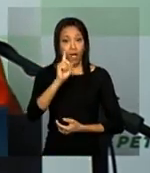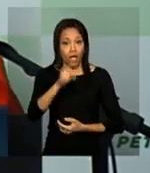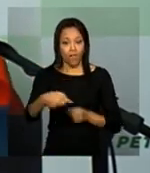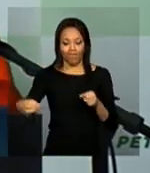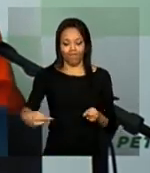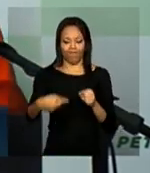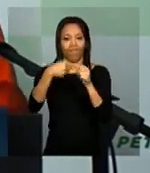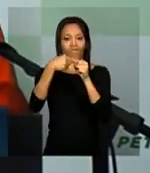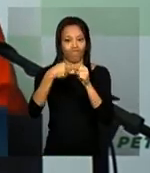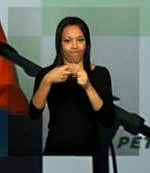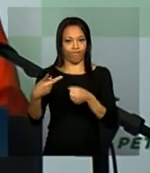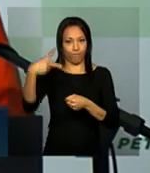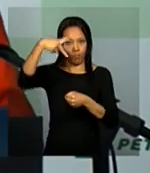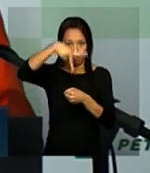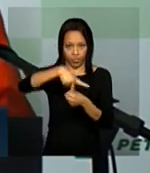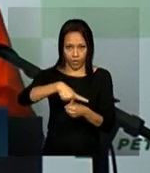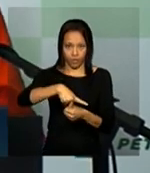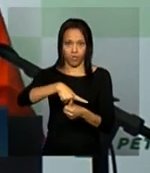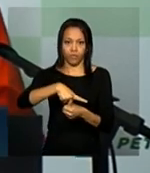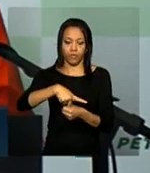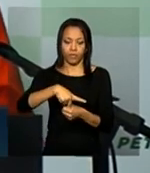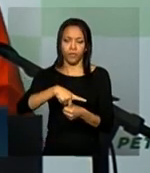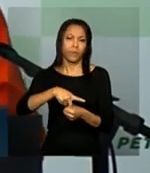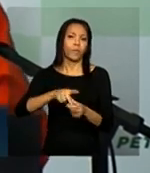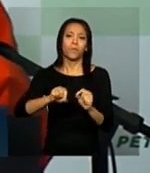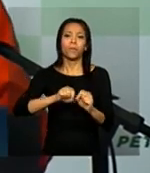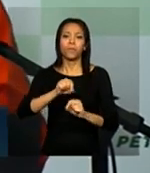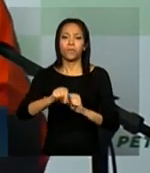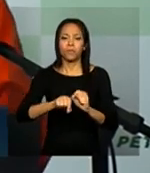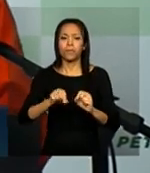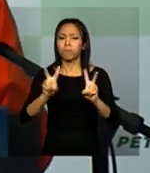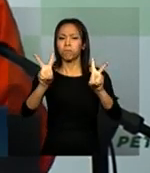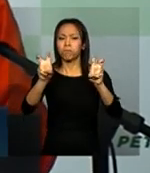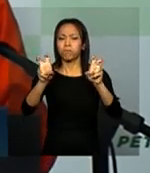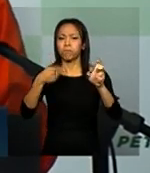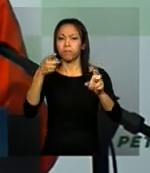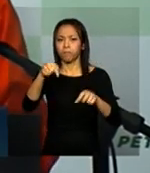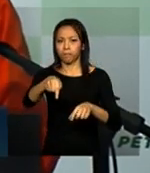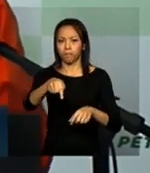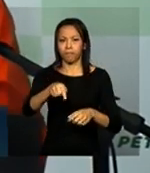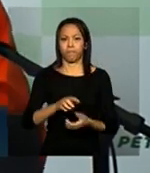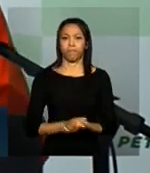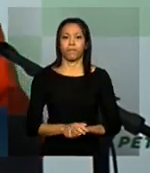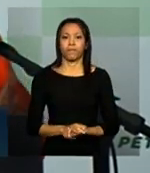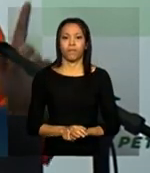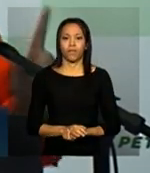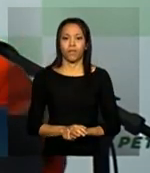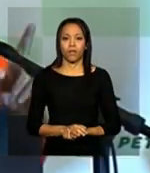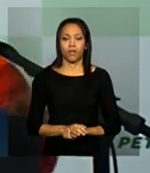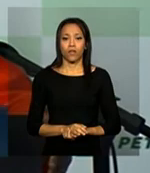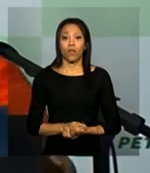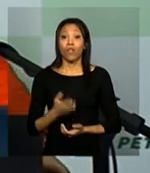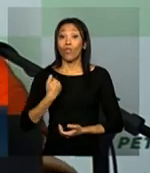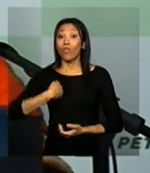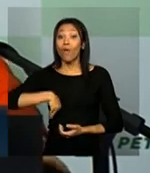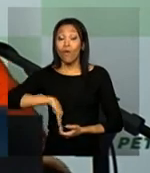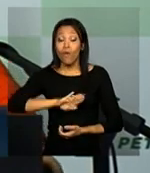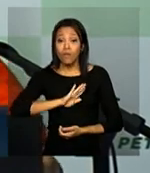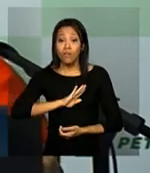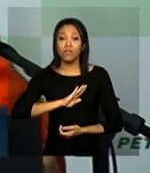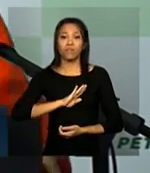petróleo, que é a seguinte questão. O que, é que nós vamos